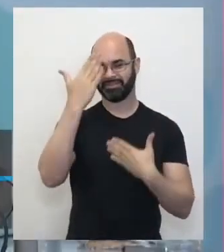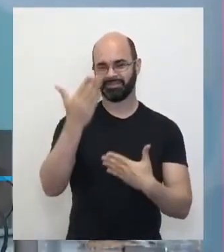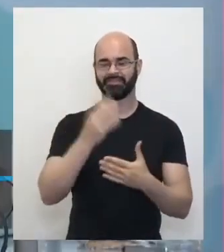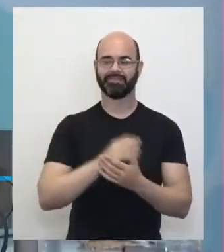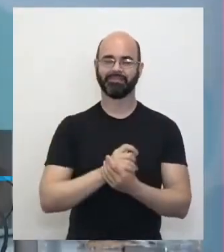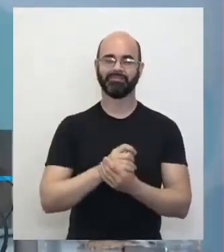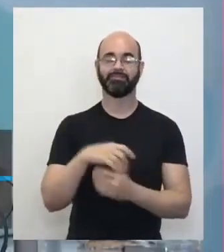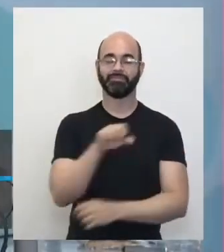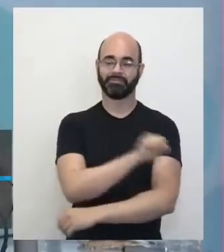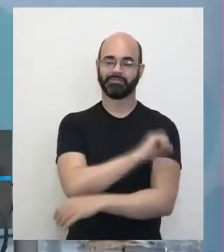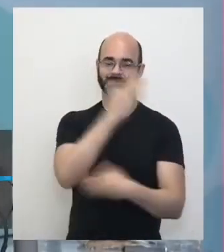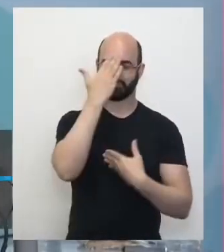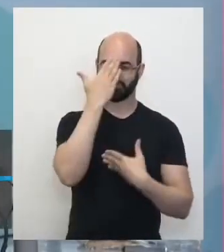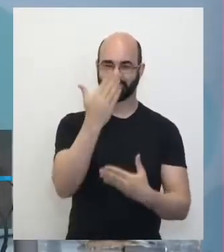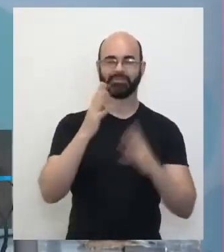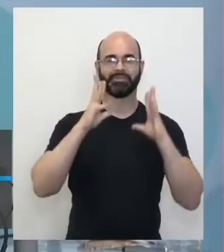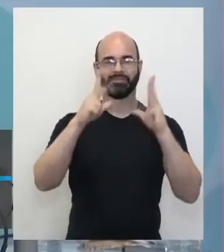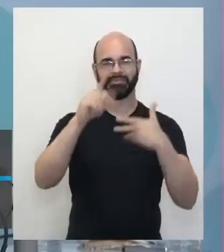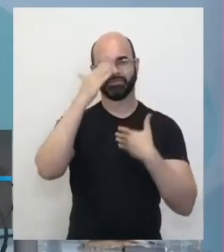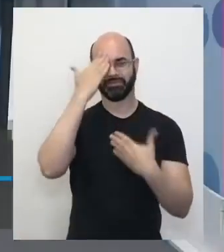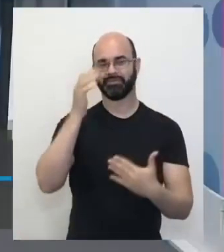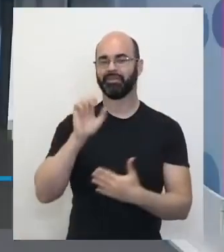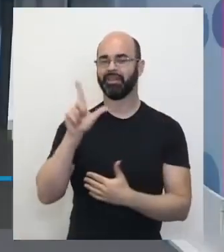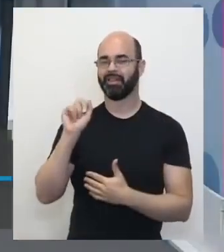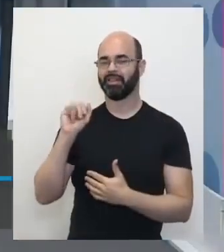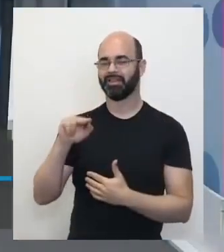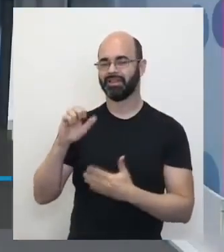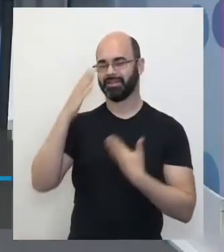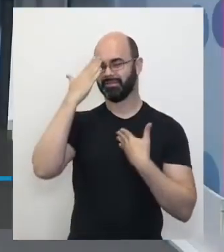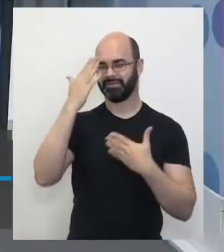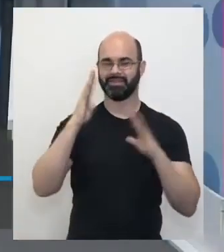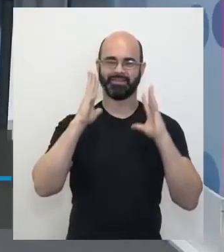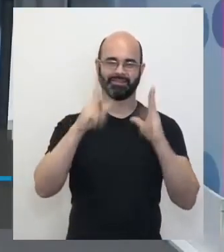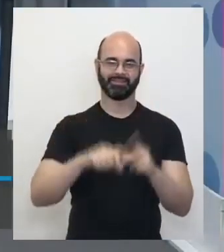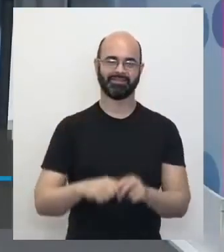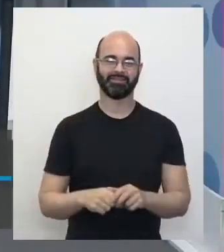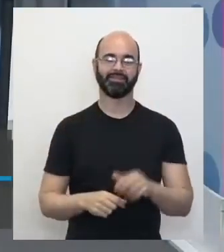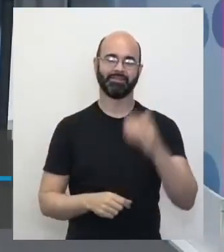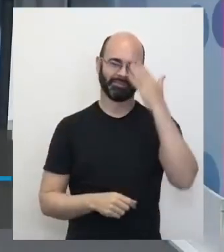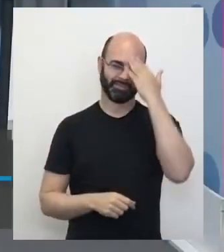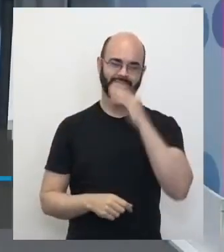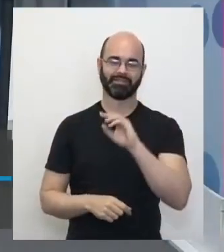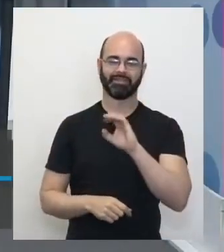Obrigado, oitavo ano. Obrigada a todos. Obrigada, Elaine e pessoal. Obrigada,